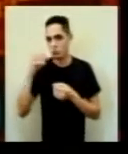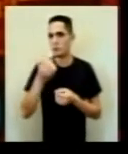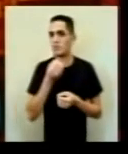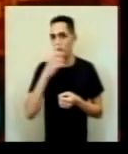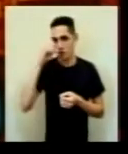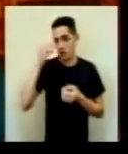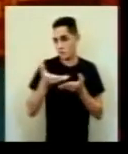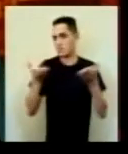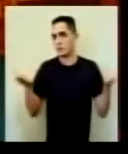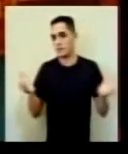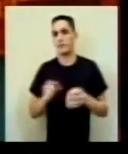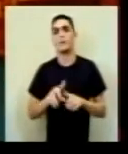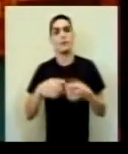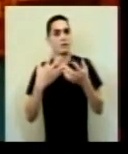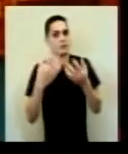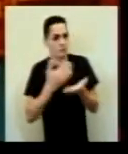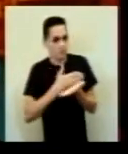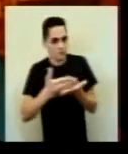todos.